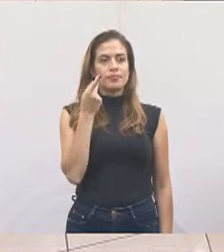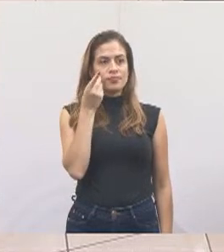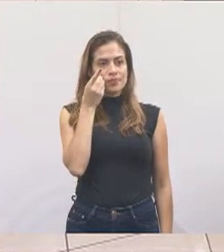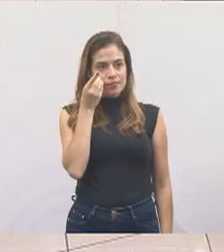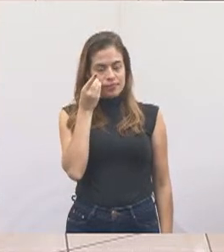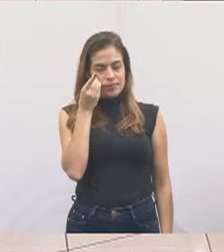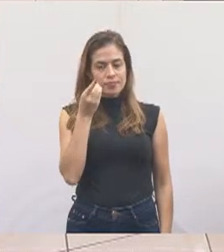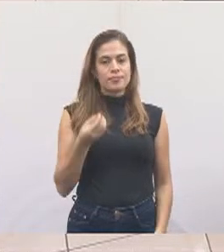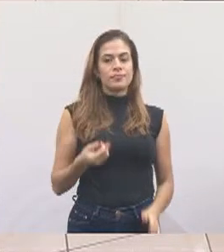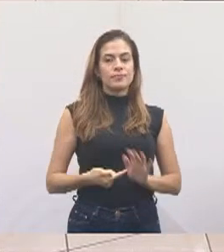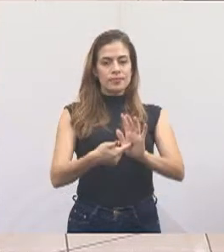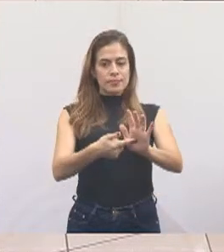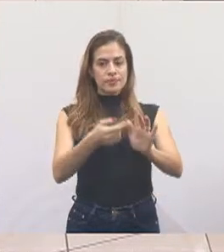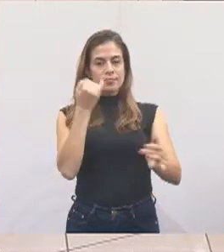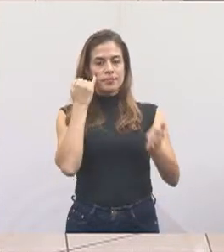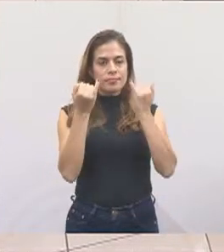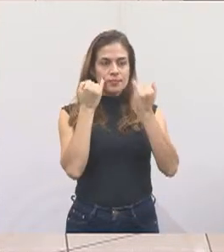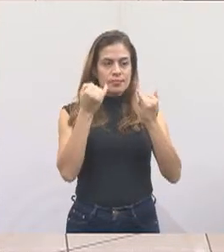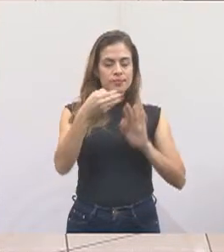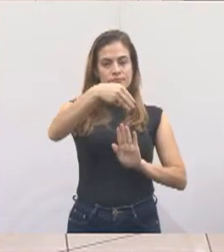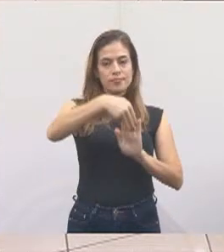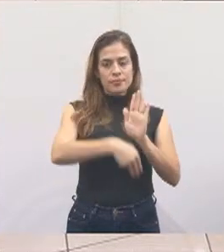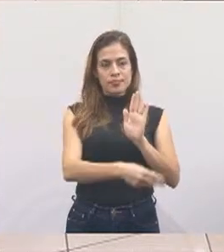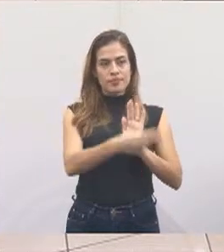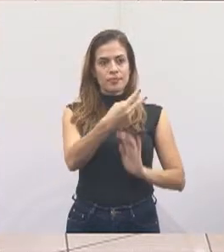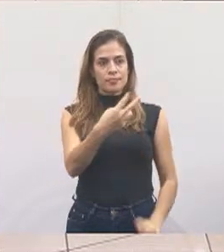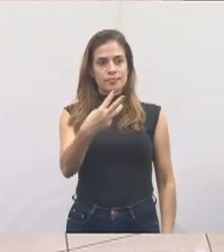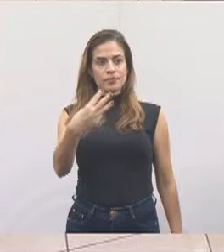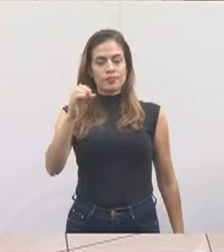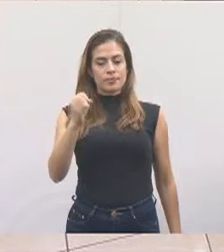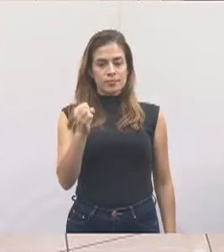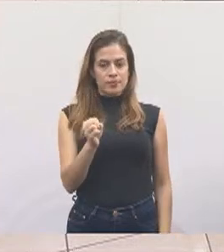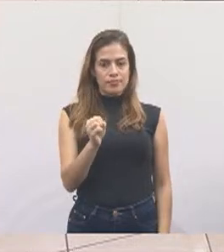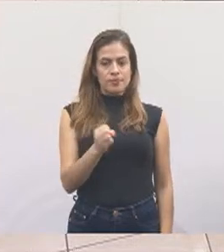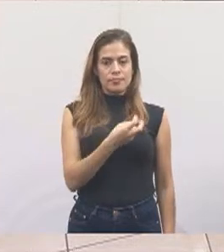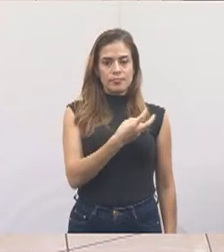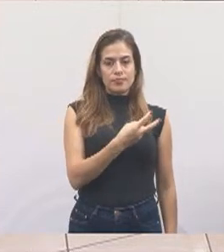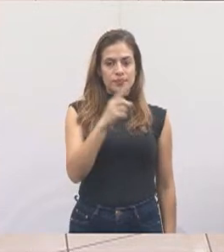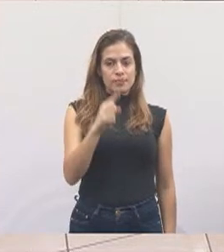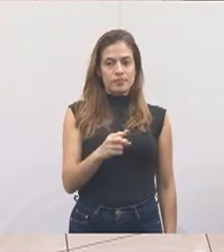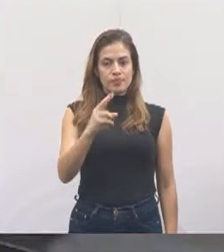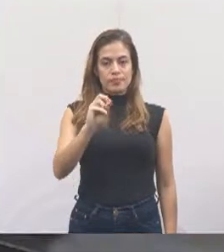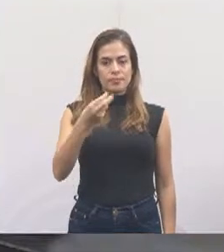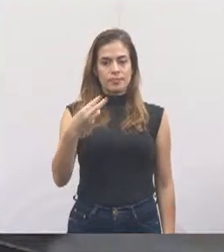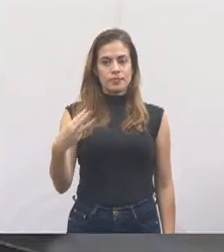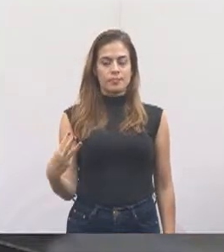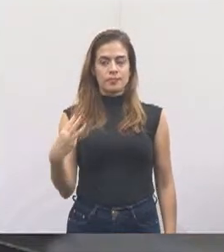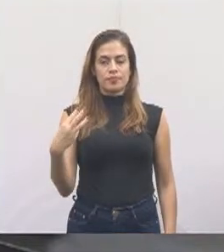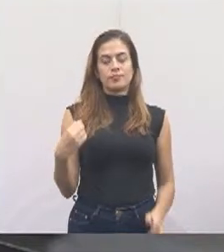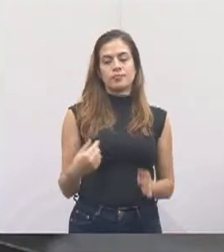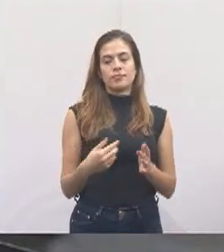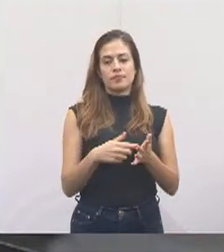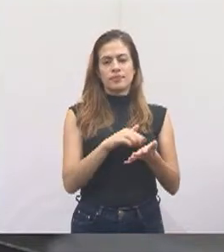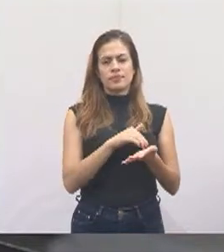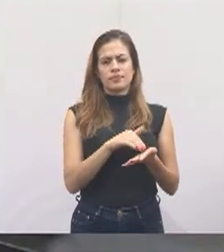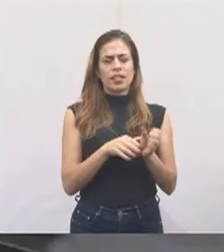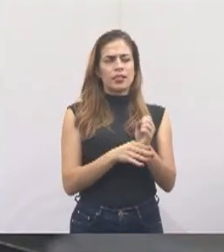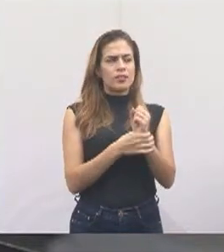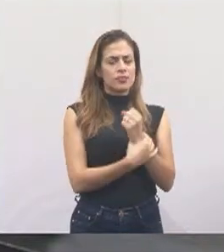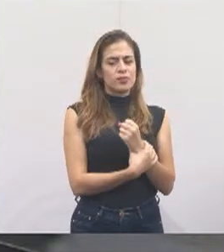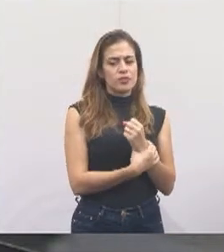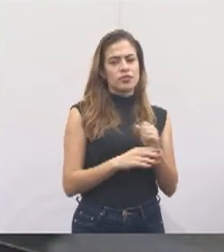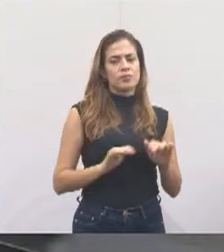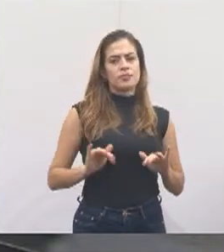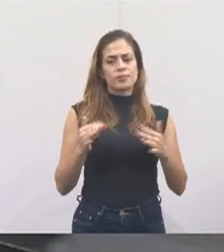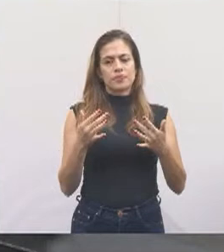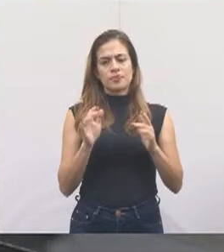seguintes informações C memorando 23823 expedido pela secretaria de segurança e defesa do cidadão